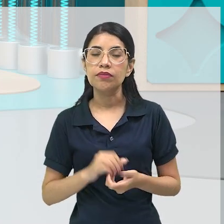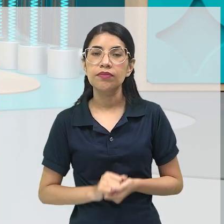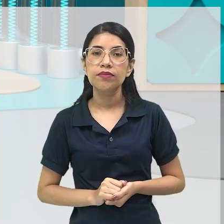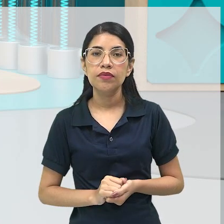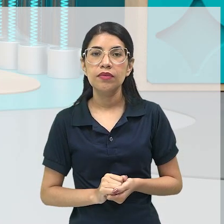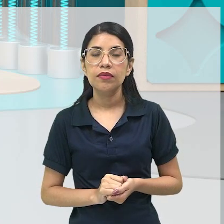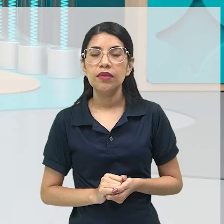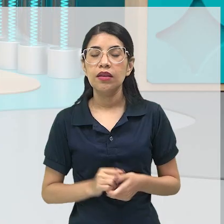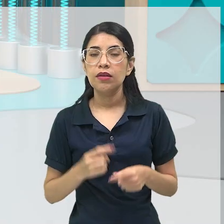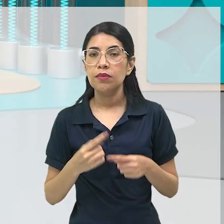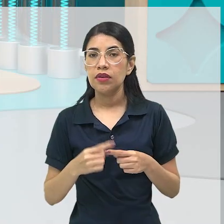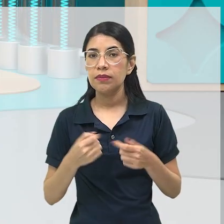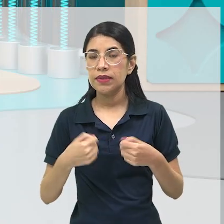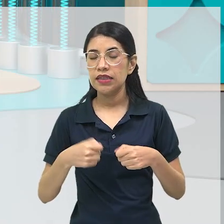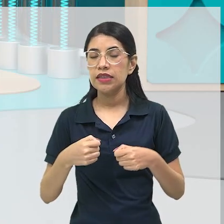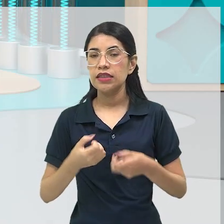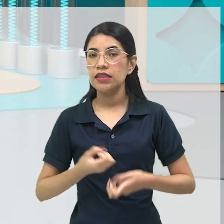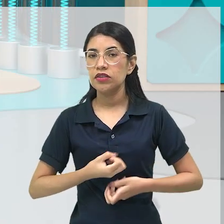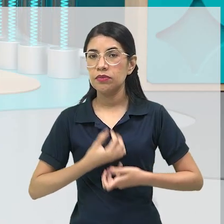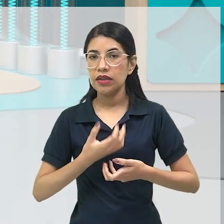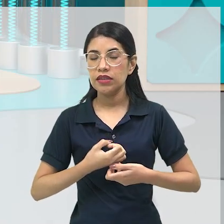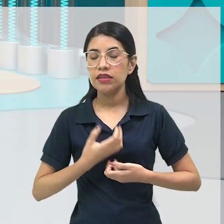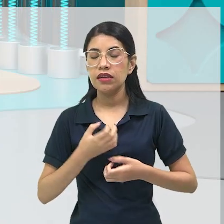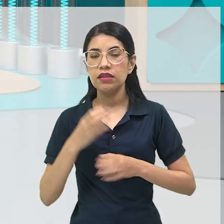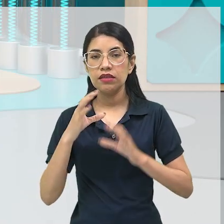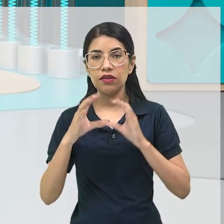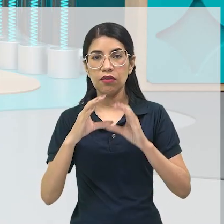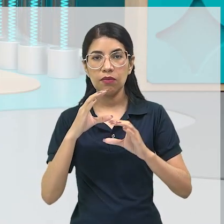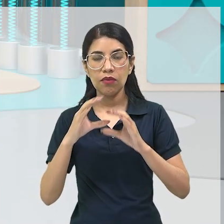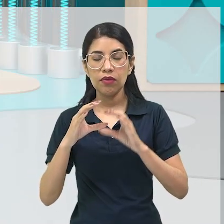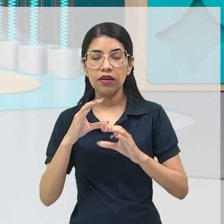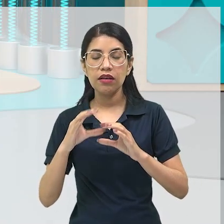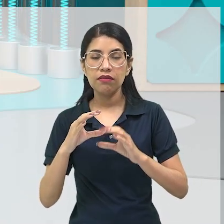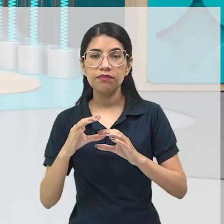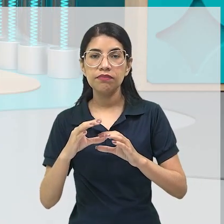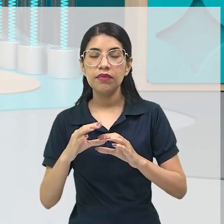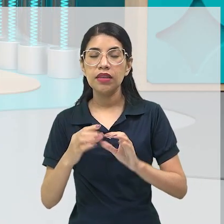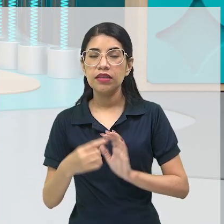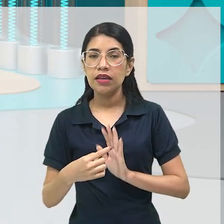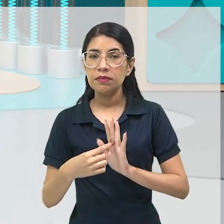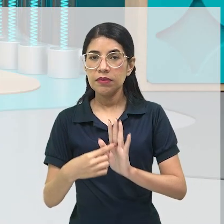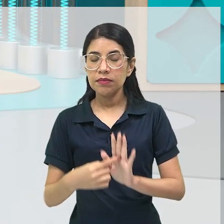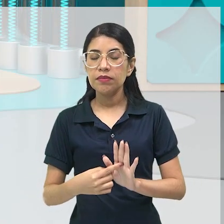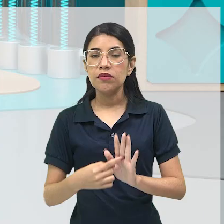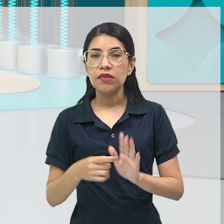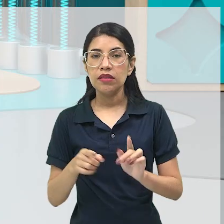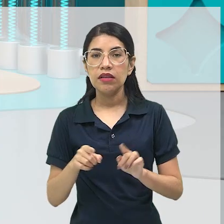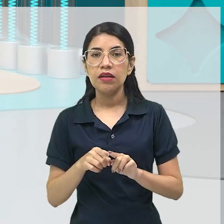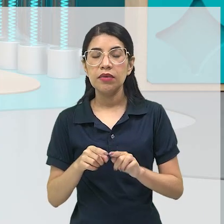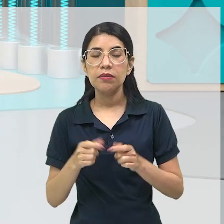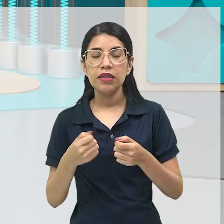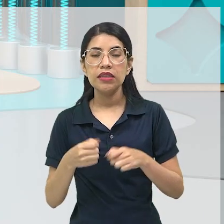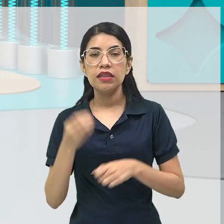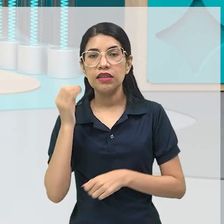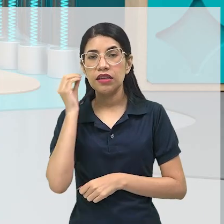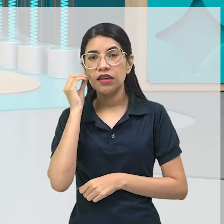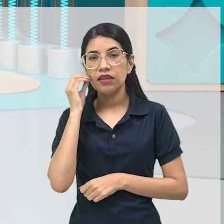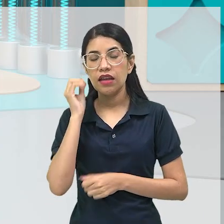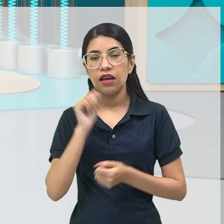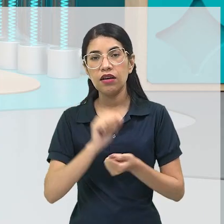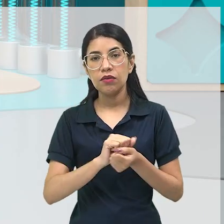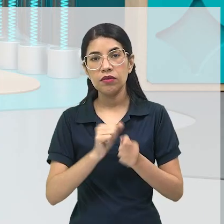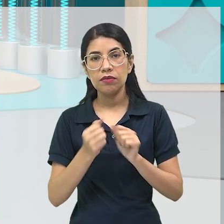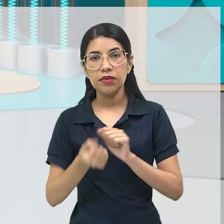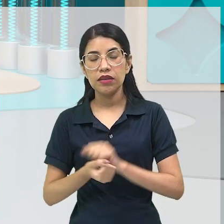nossa necessidade de expressar, comunicar, interpretar, nós vamos sempre buscar adequar para